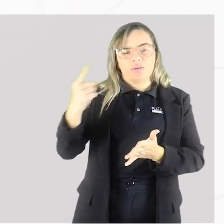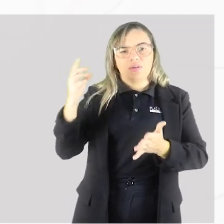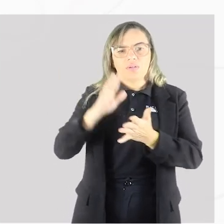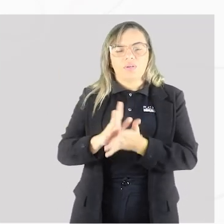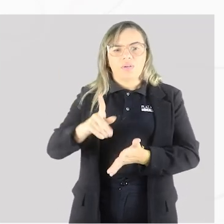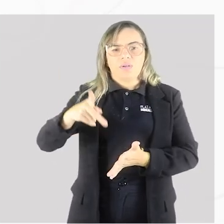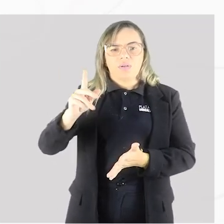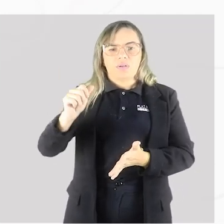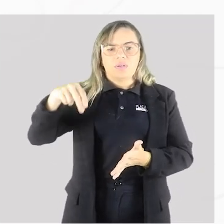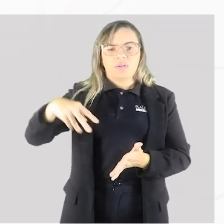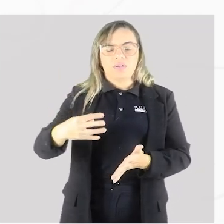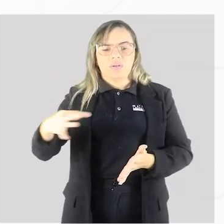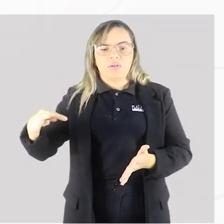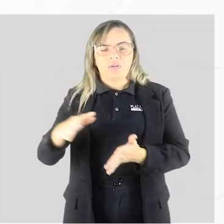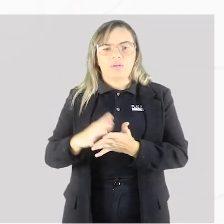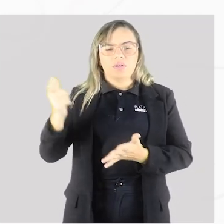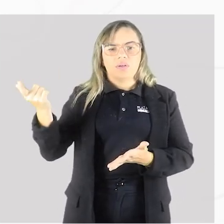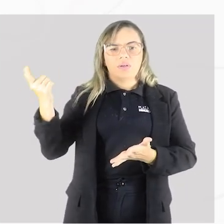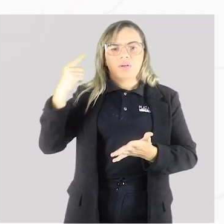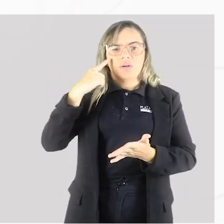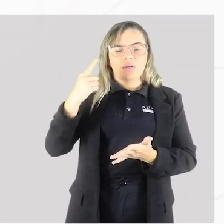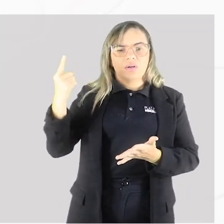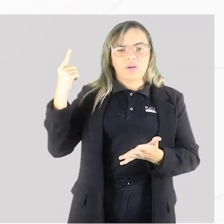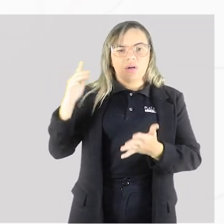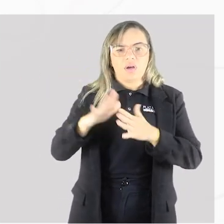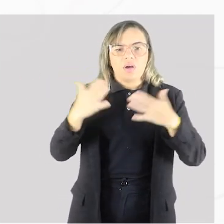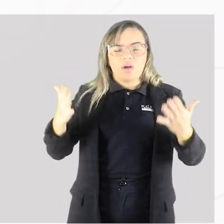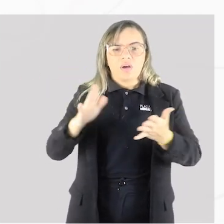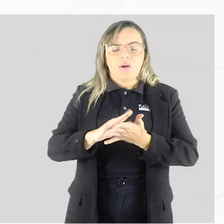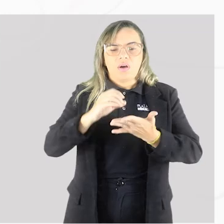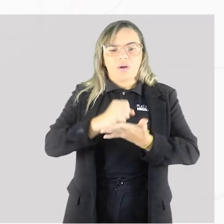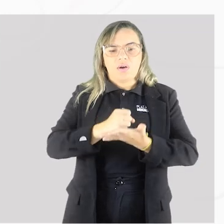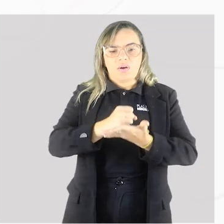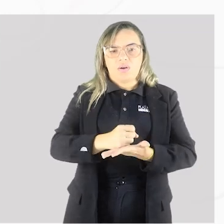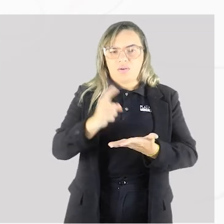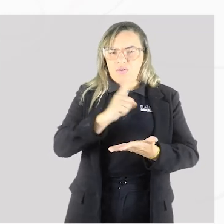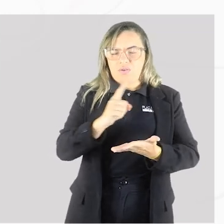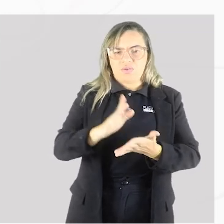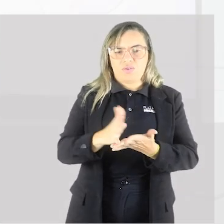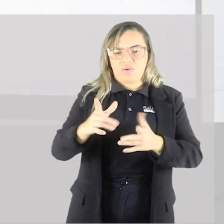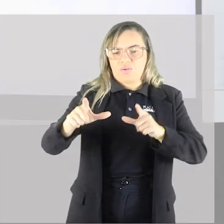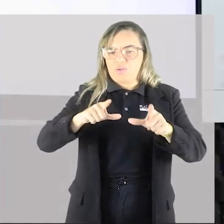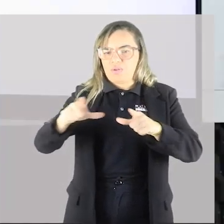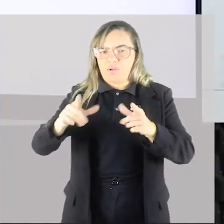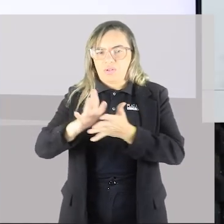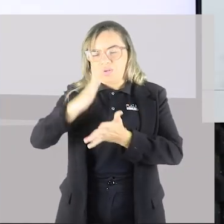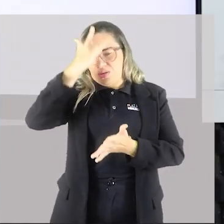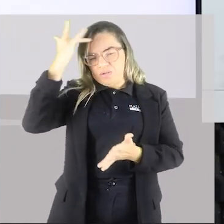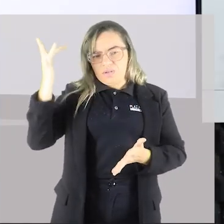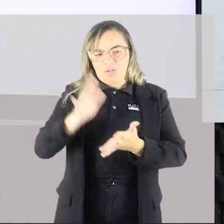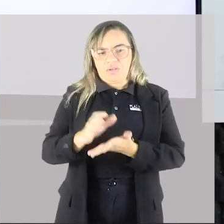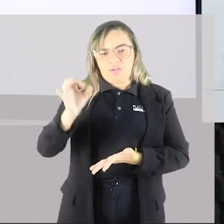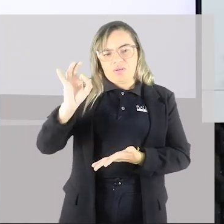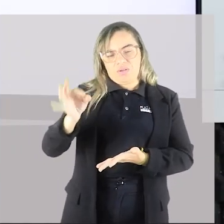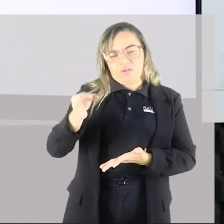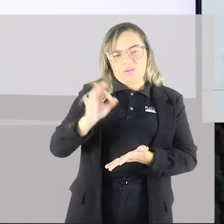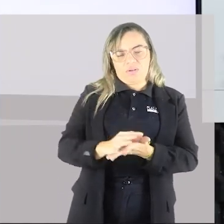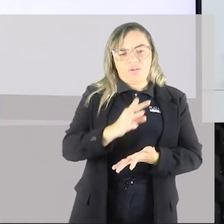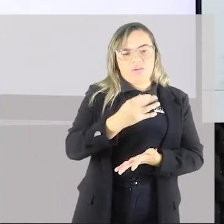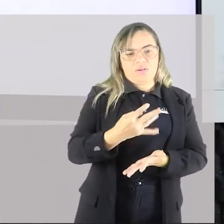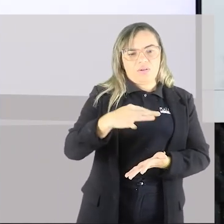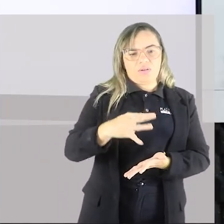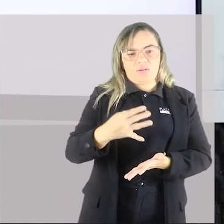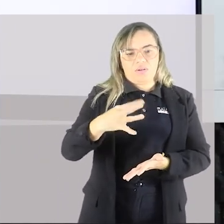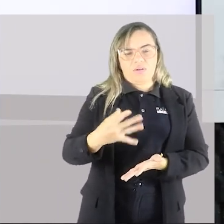Kant, ajudaria a quem? Não seria o trabalhador, com toda certeza, porque terceirização também